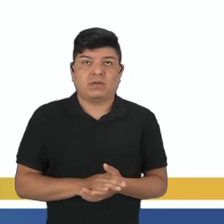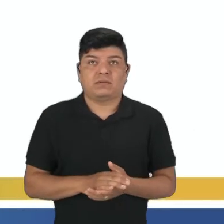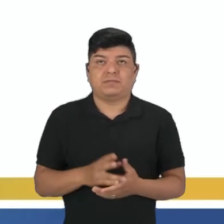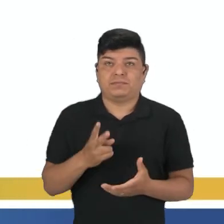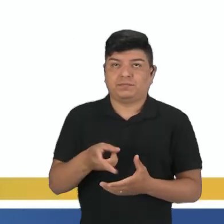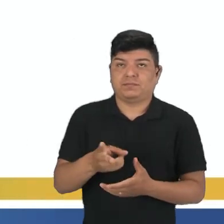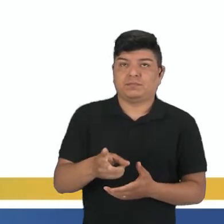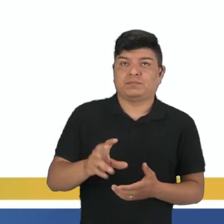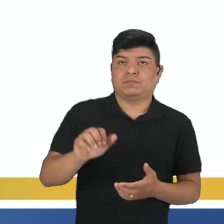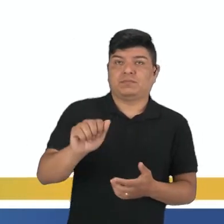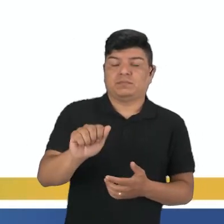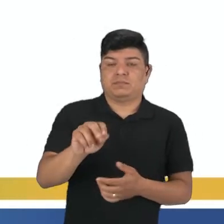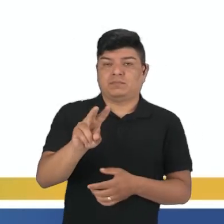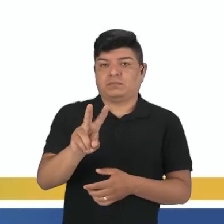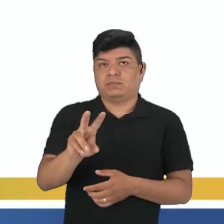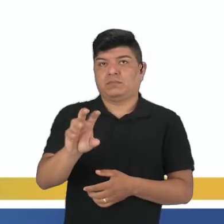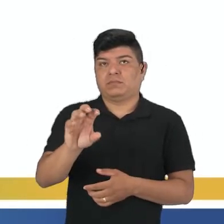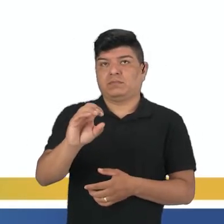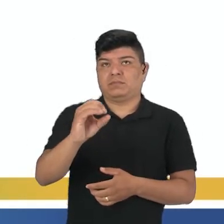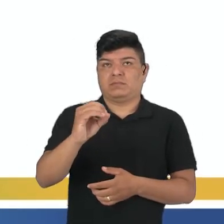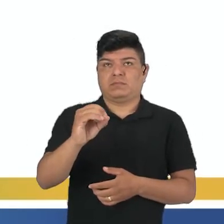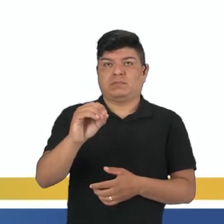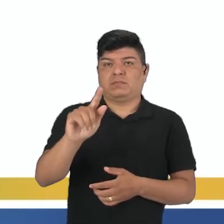a constante de Avogadro,